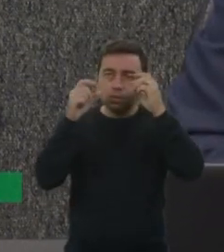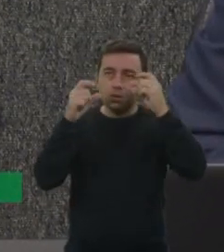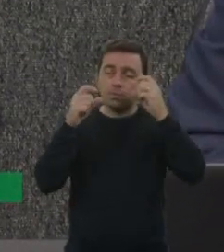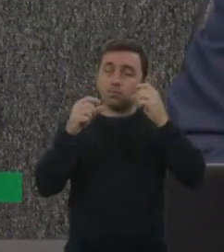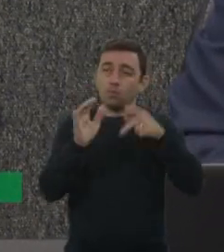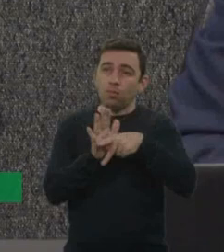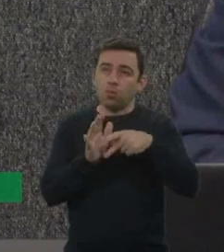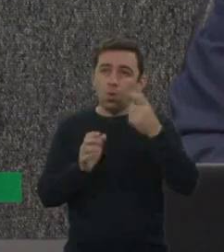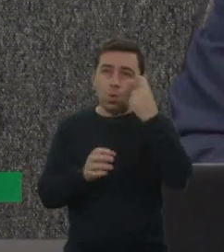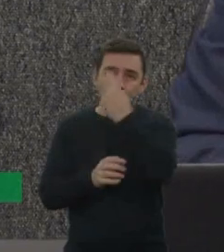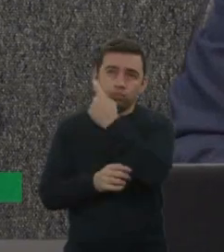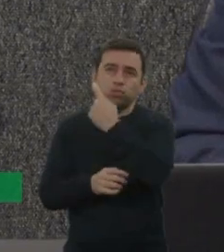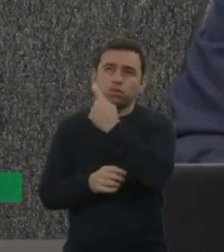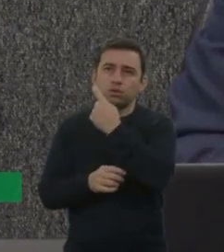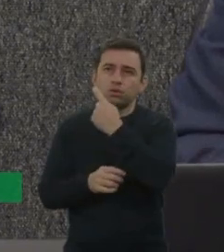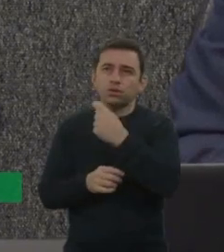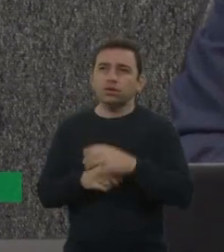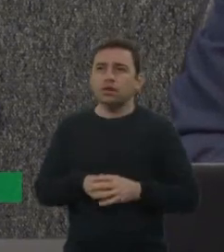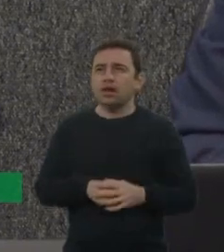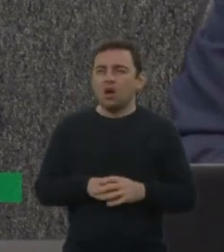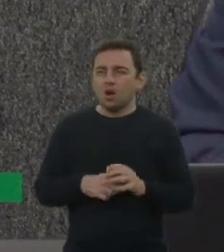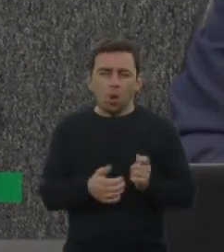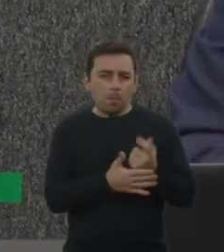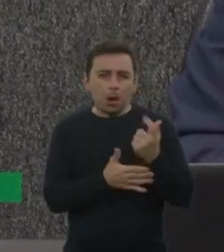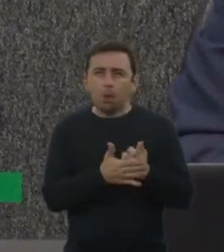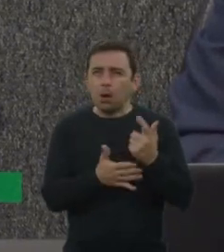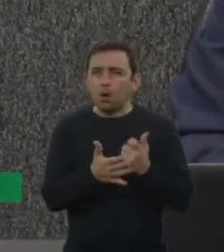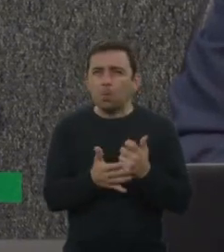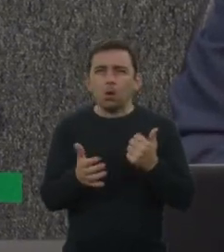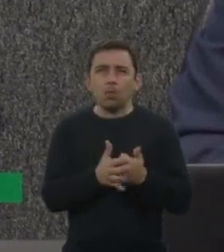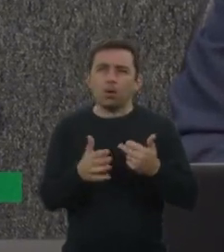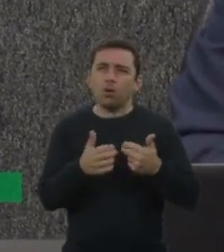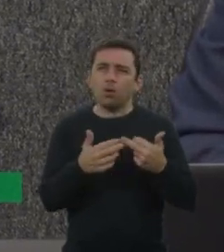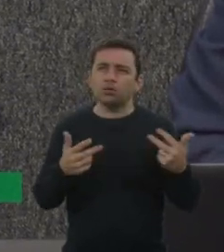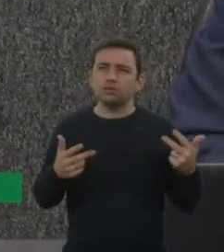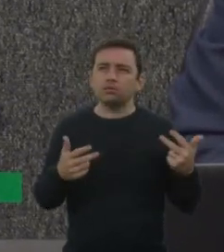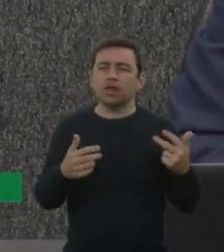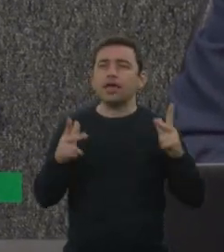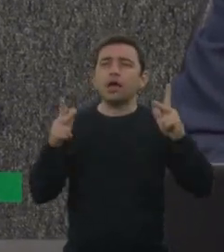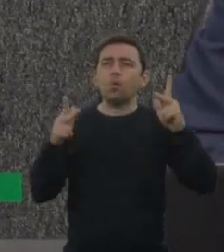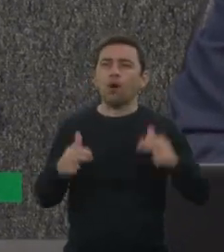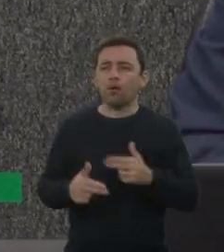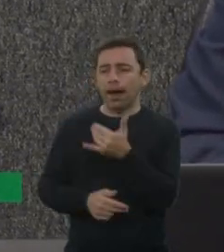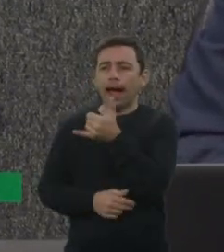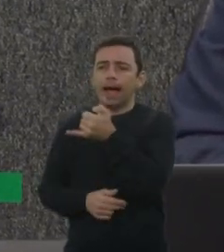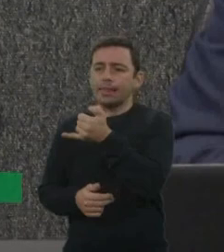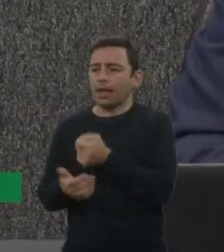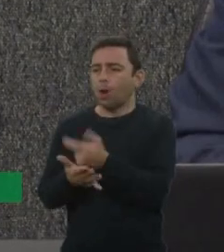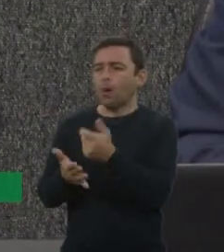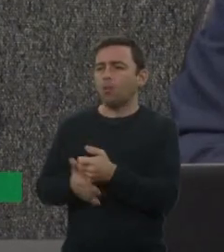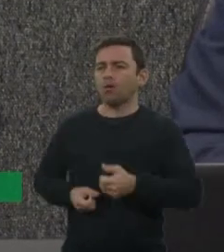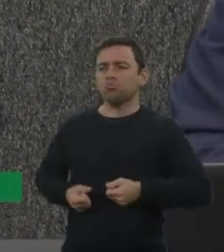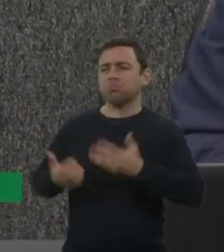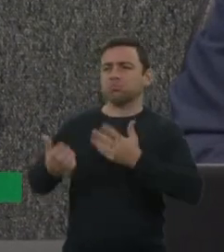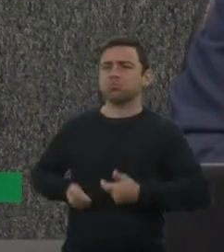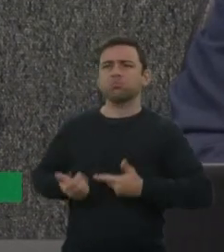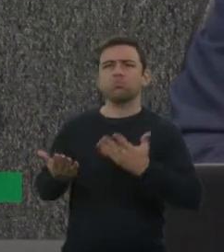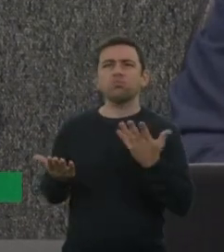não é BIC, é uma caneta chique do deputado Lunelli, que me emprestou para mim fazer minhas anotações aqui.